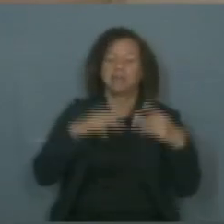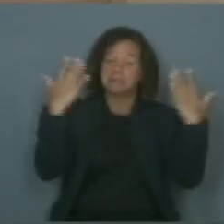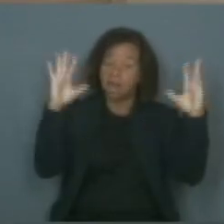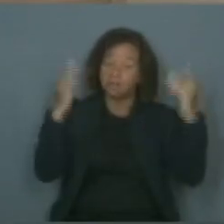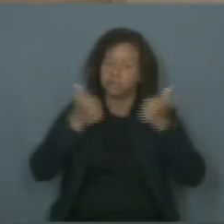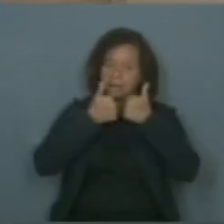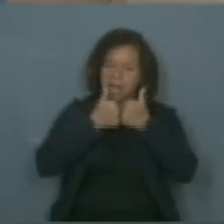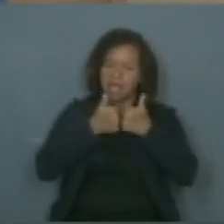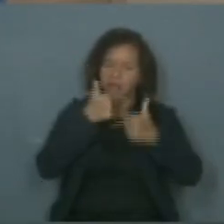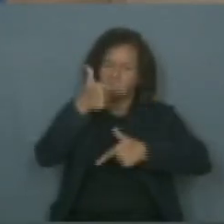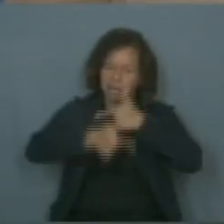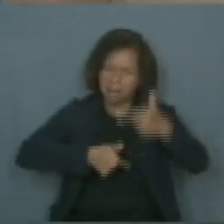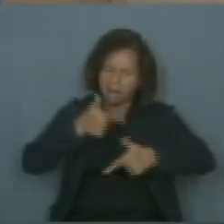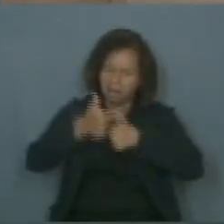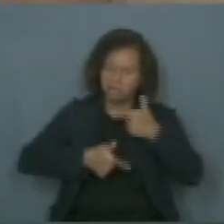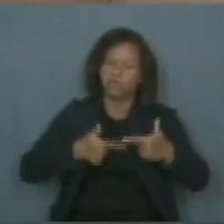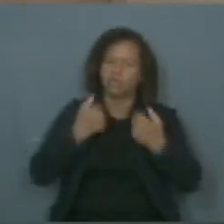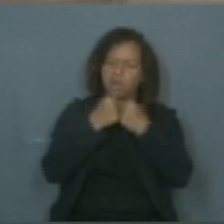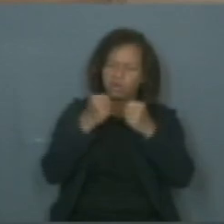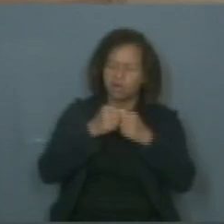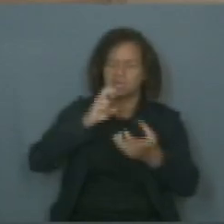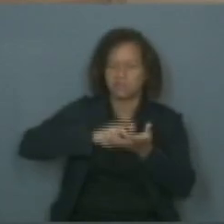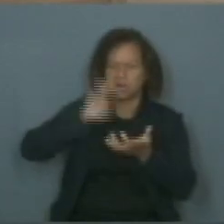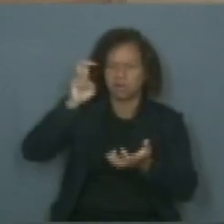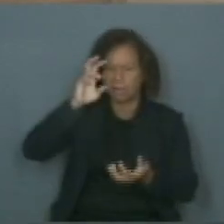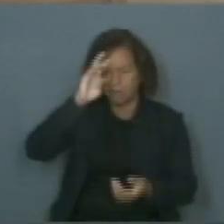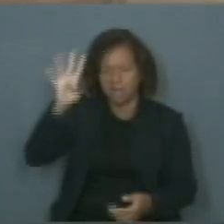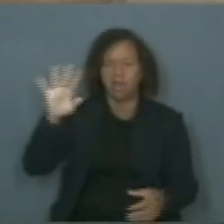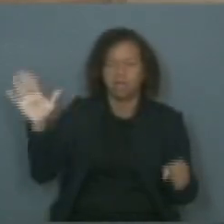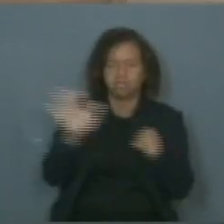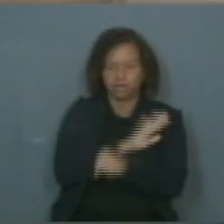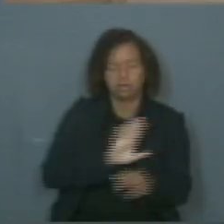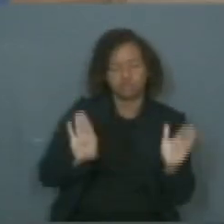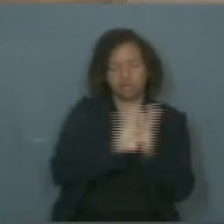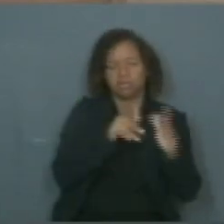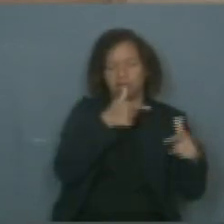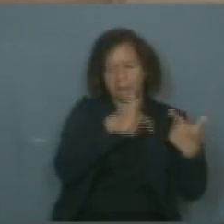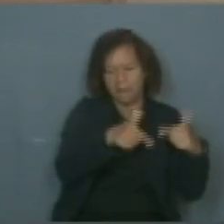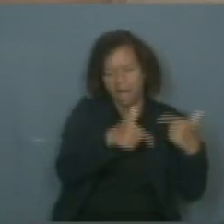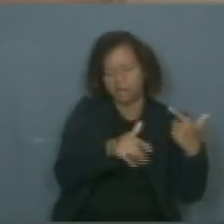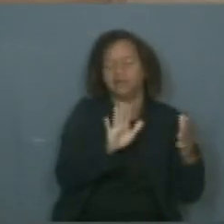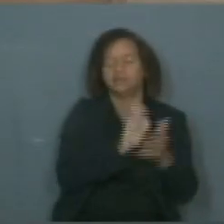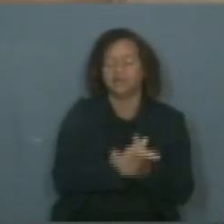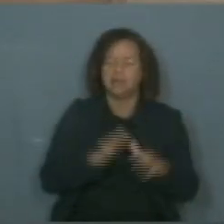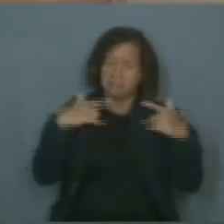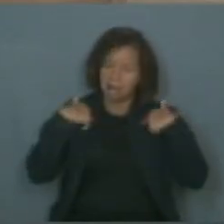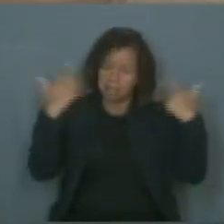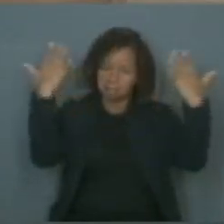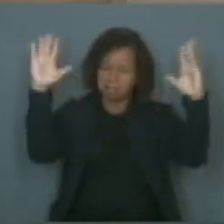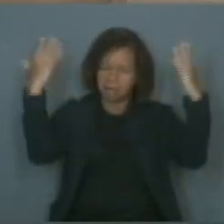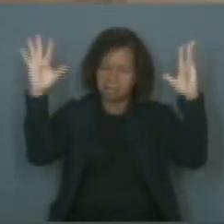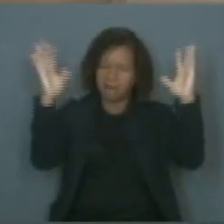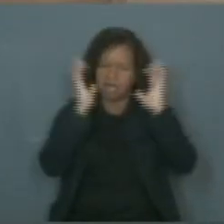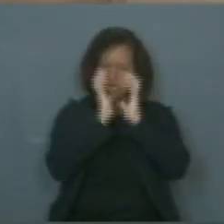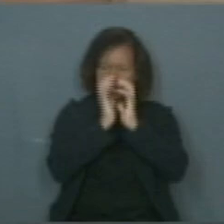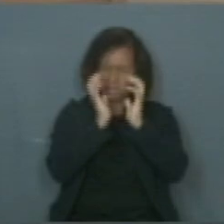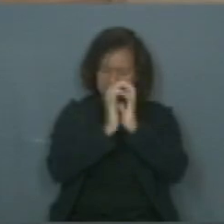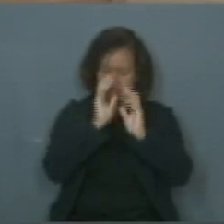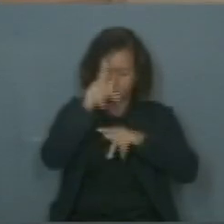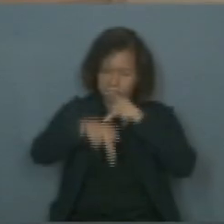aplauso ao trabalhador que pega o ônibus 5 horas da manhã, 4 horas da manhã lotado para chegar no trabalho. Para mim vale o aplauso aos